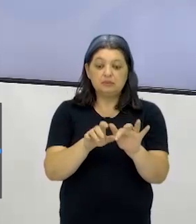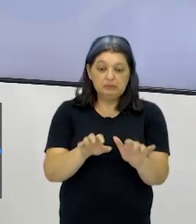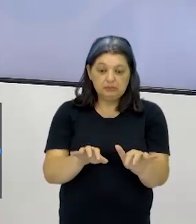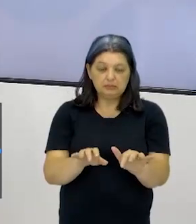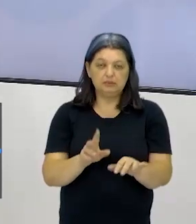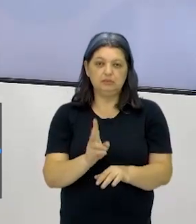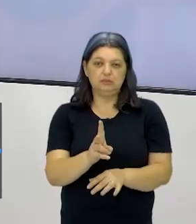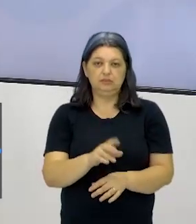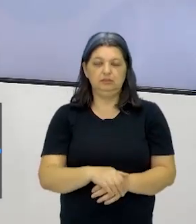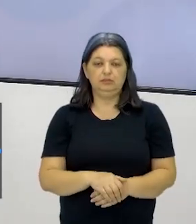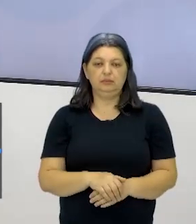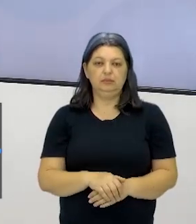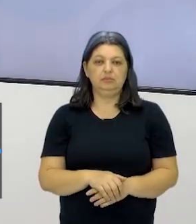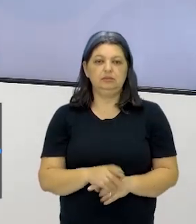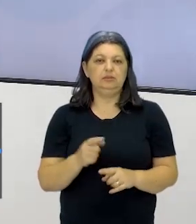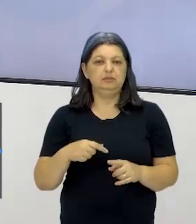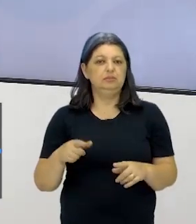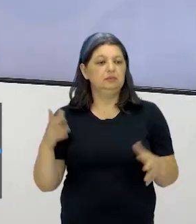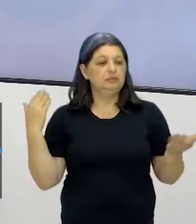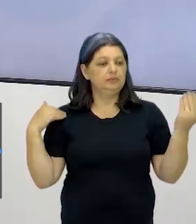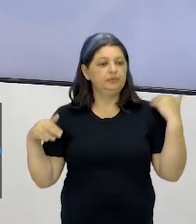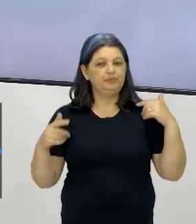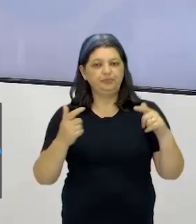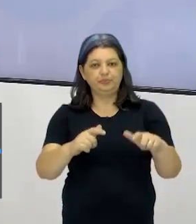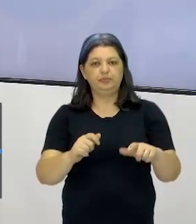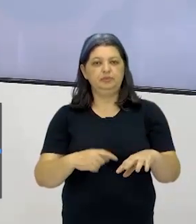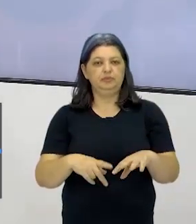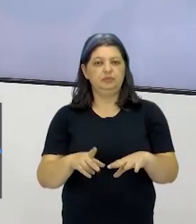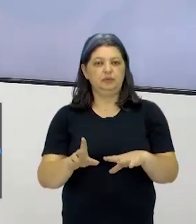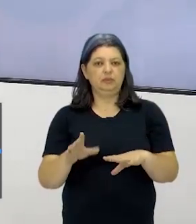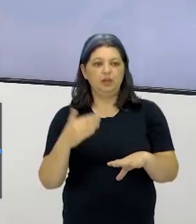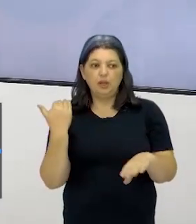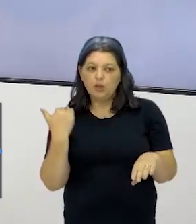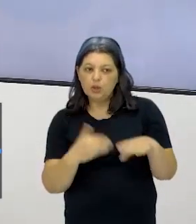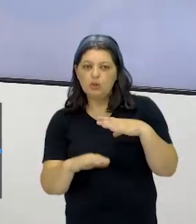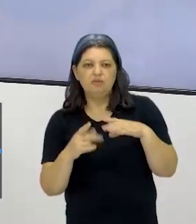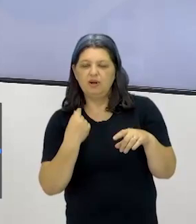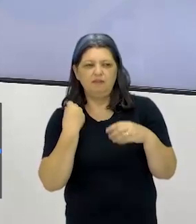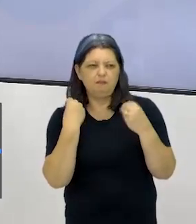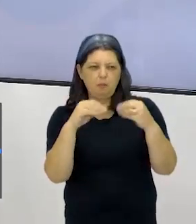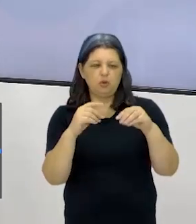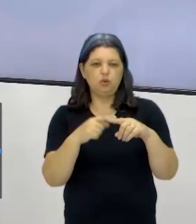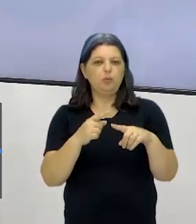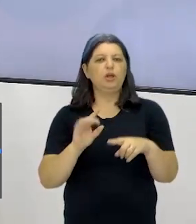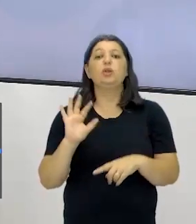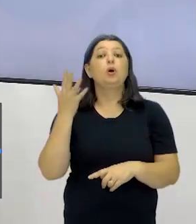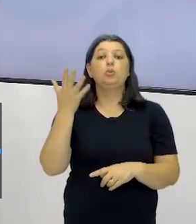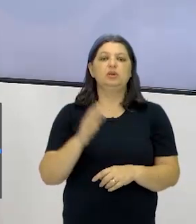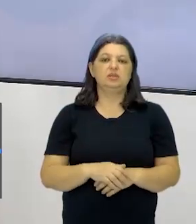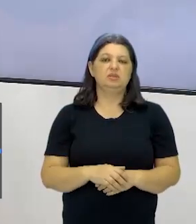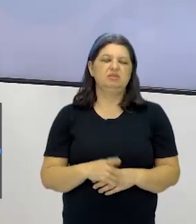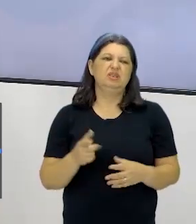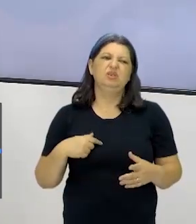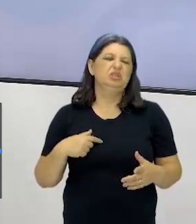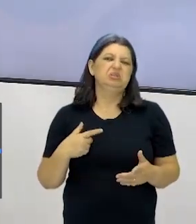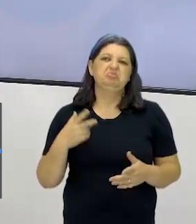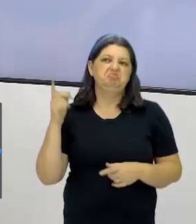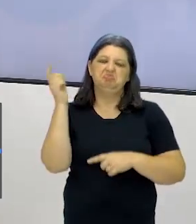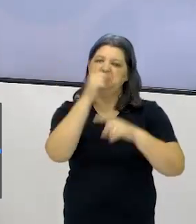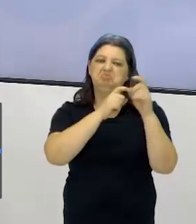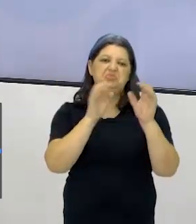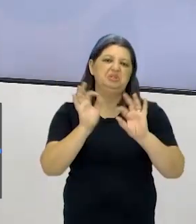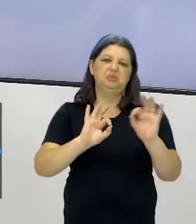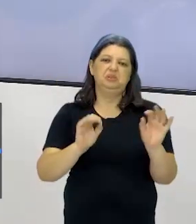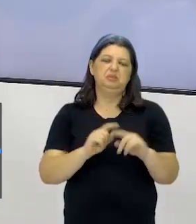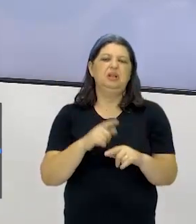Porque passeava para um lugar e tinha alguém que falou para mim: olha, se você não postou é porque não aconteceu. E eu vivia isso. Hoje não ligo mais tanto. Talvez por trabalhar